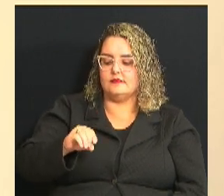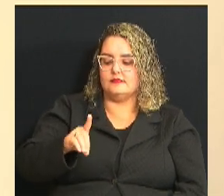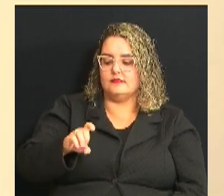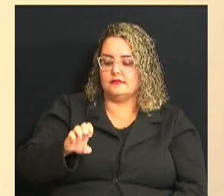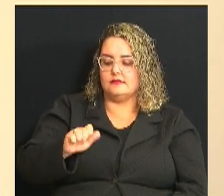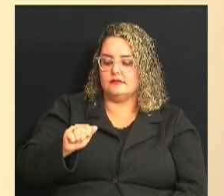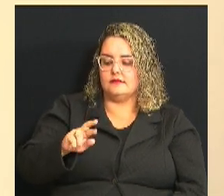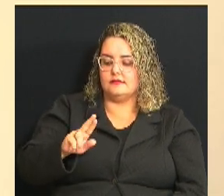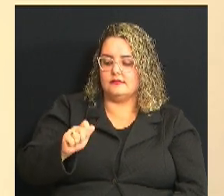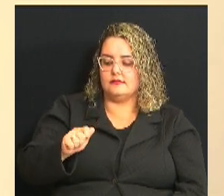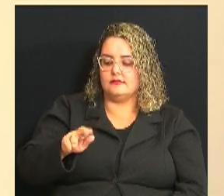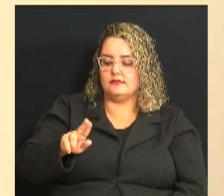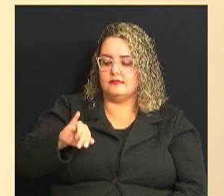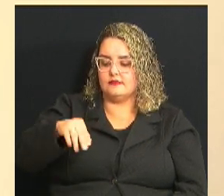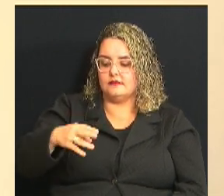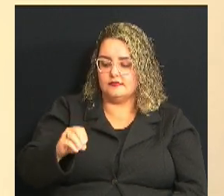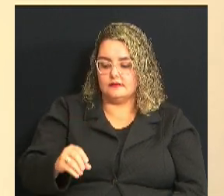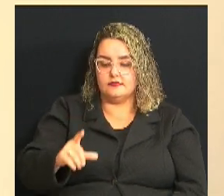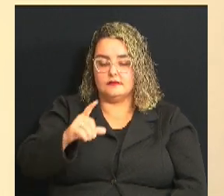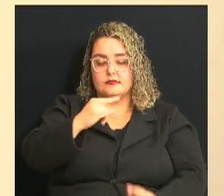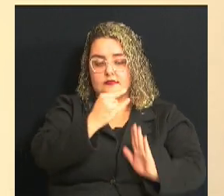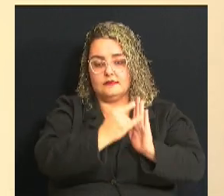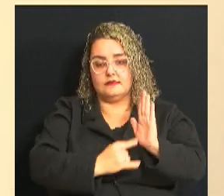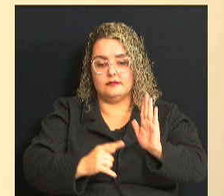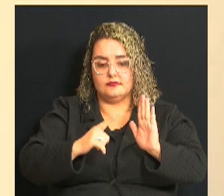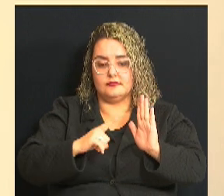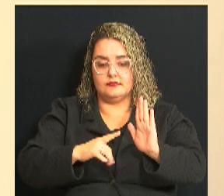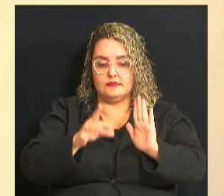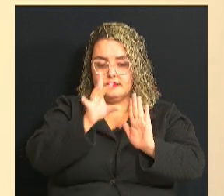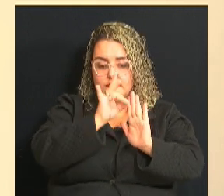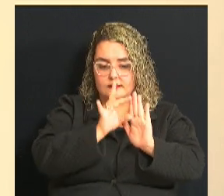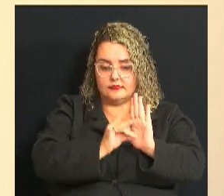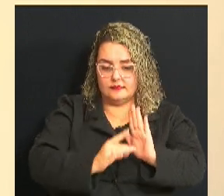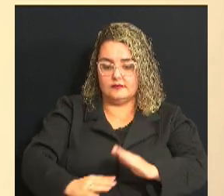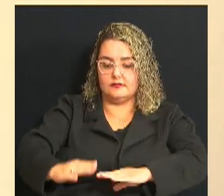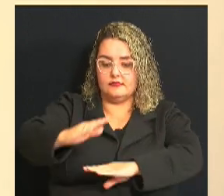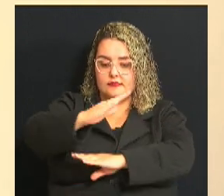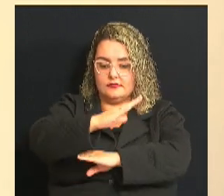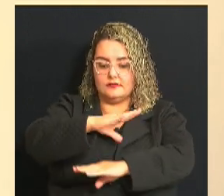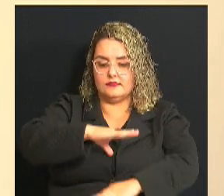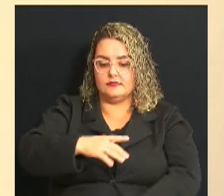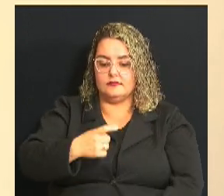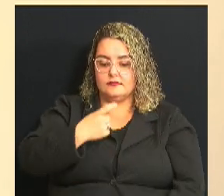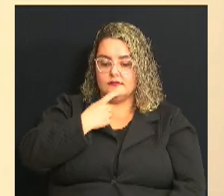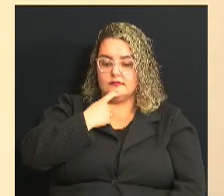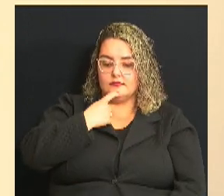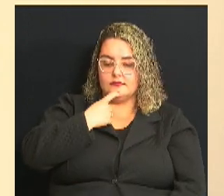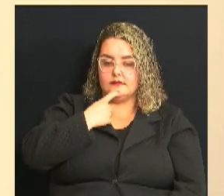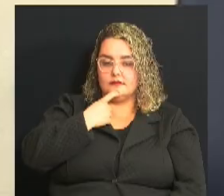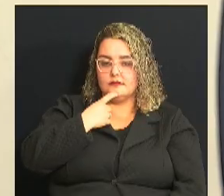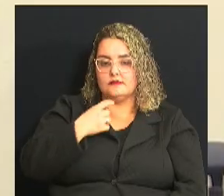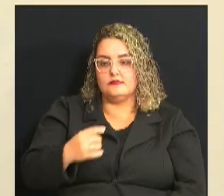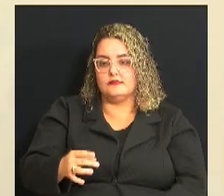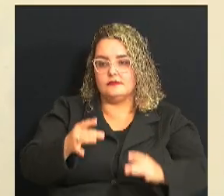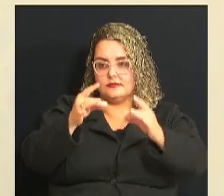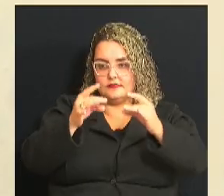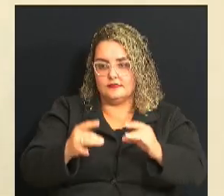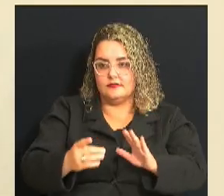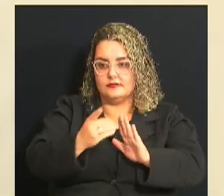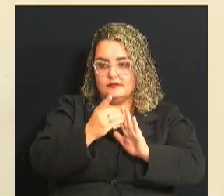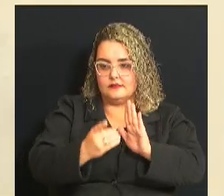O documento tem o seguinte teor: a Câmara Municipal de Campinas, nos termos do